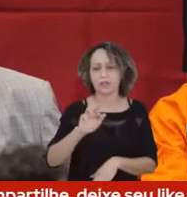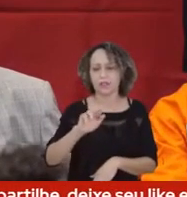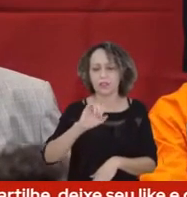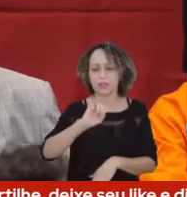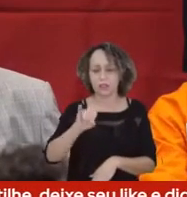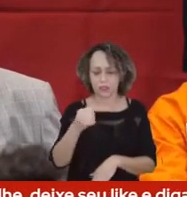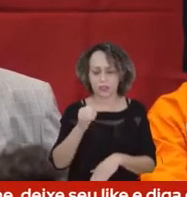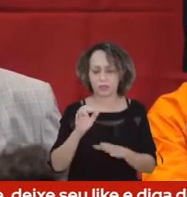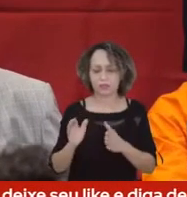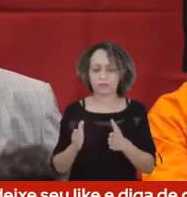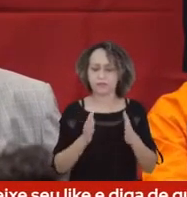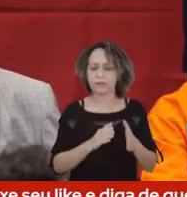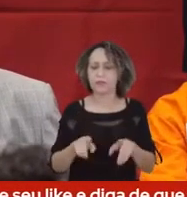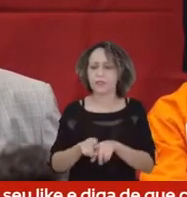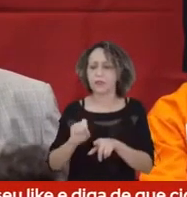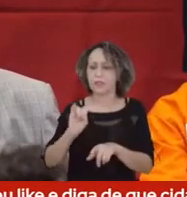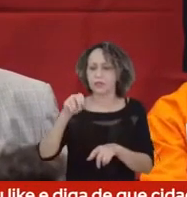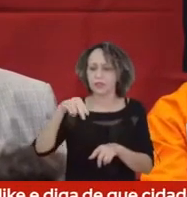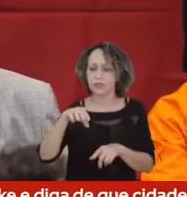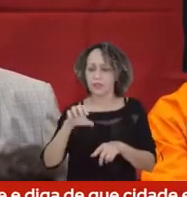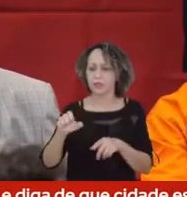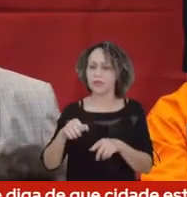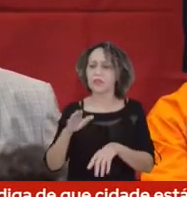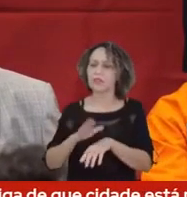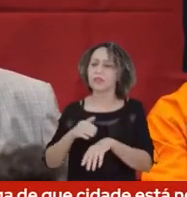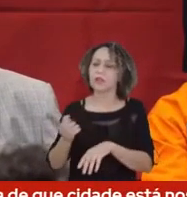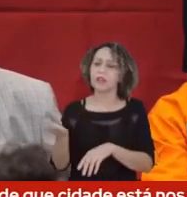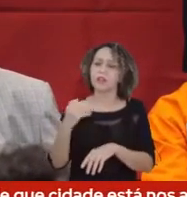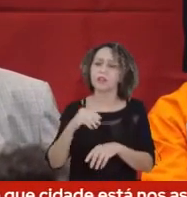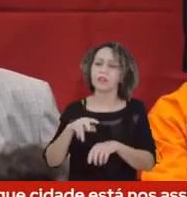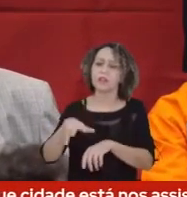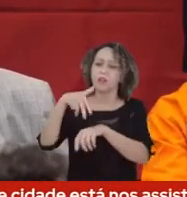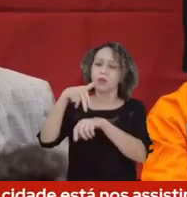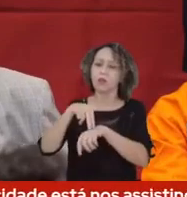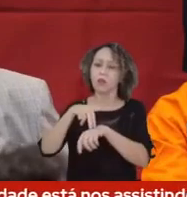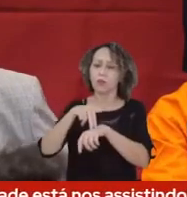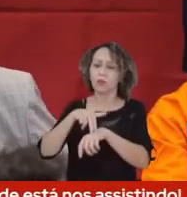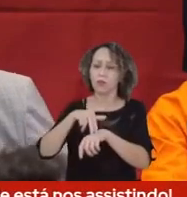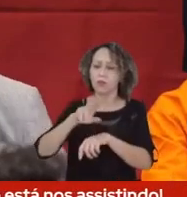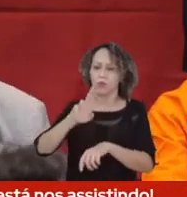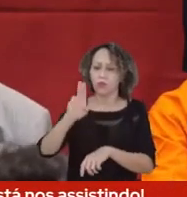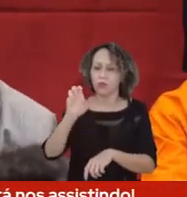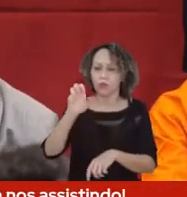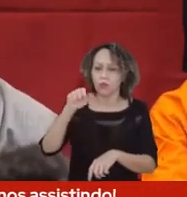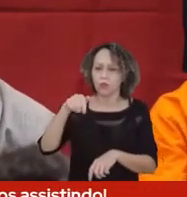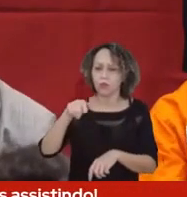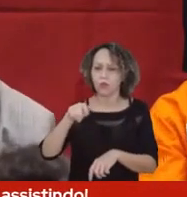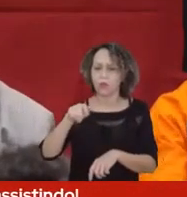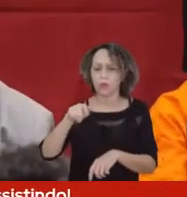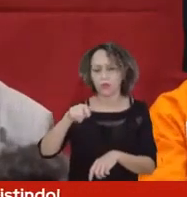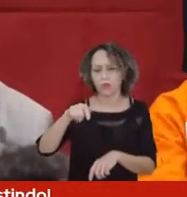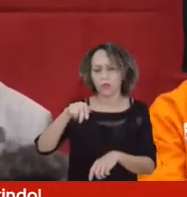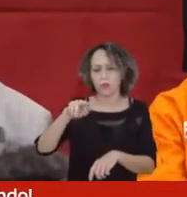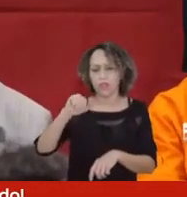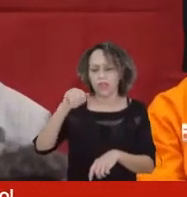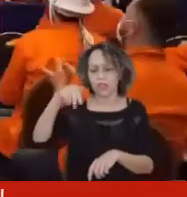Jäger, professor Henrique Jäger, que vai também nos falar sobre esses desafios.